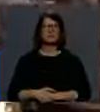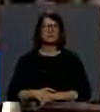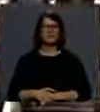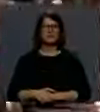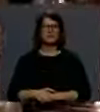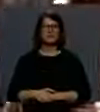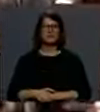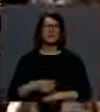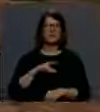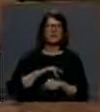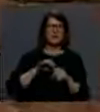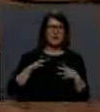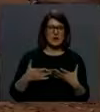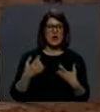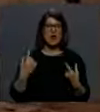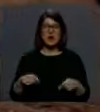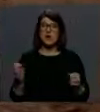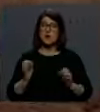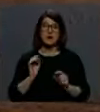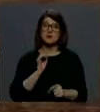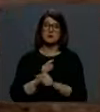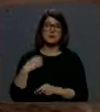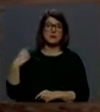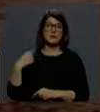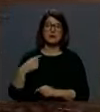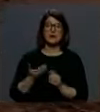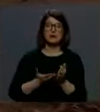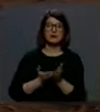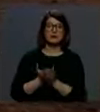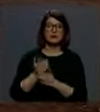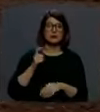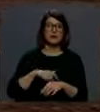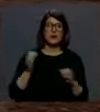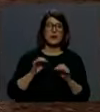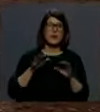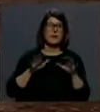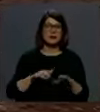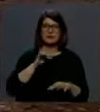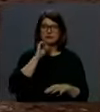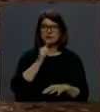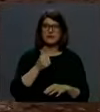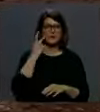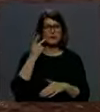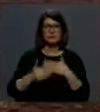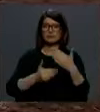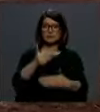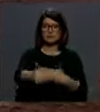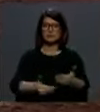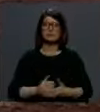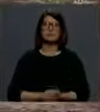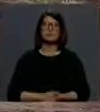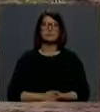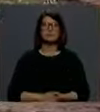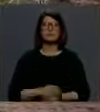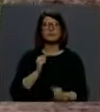Com ou sem pandemia, correm os dias como tantos outros, sem tempo para parar enquanto a vida passa. Na